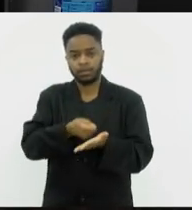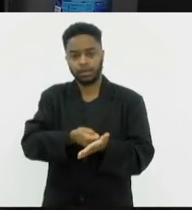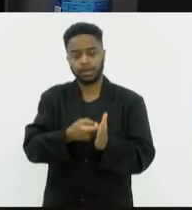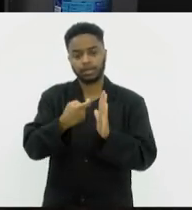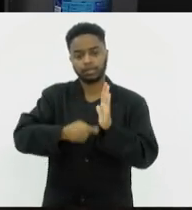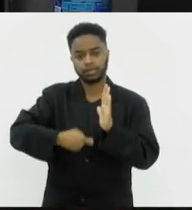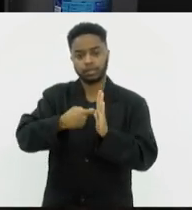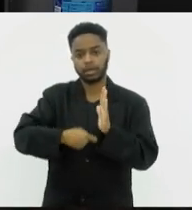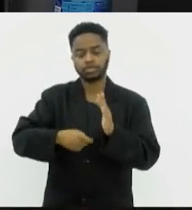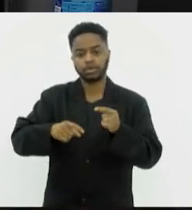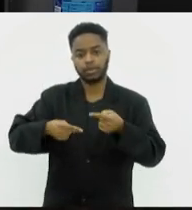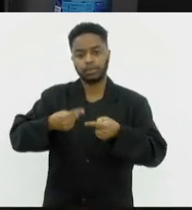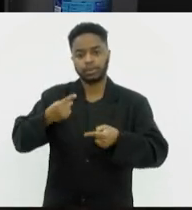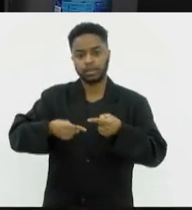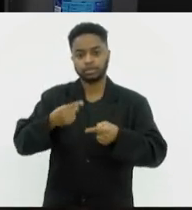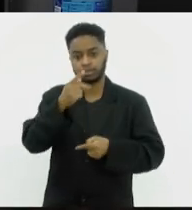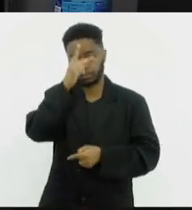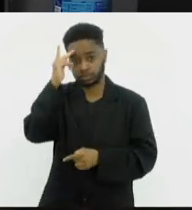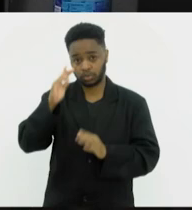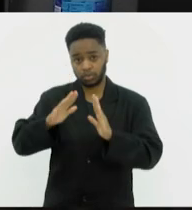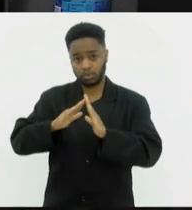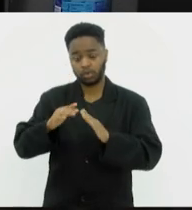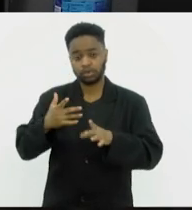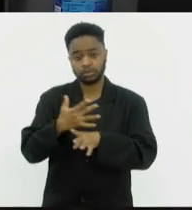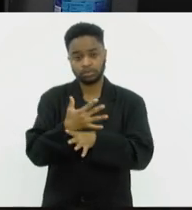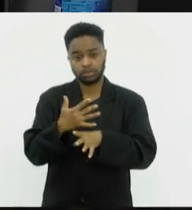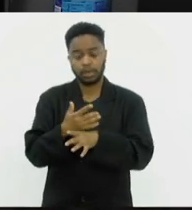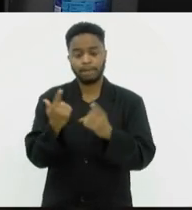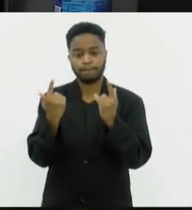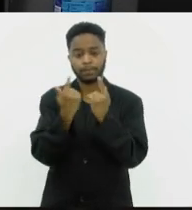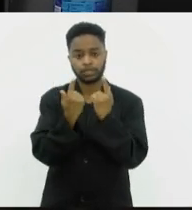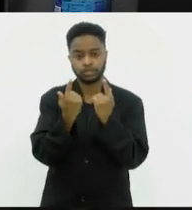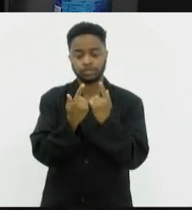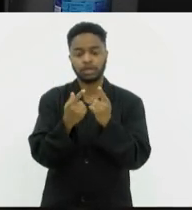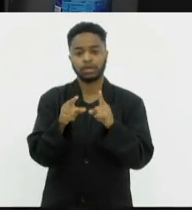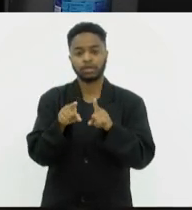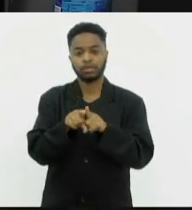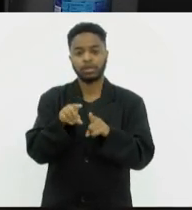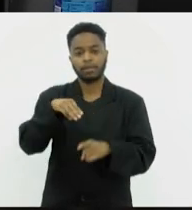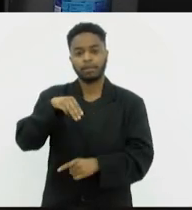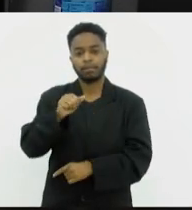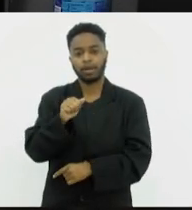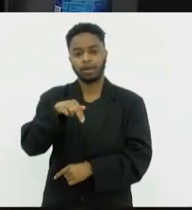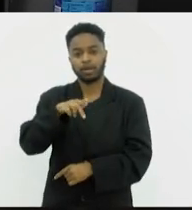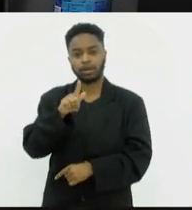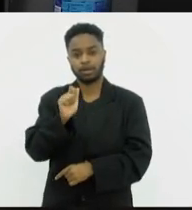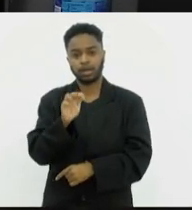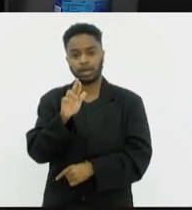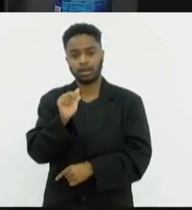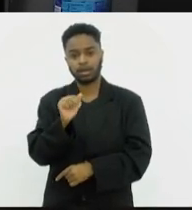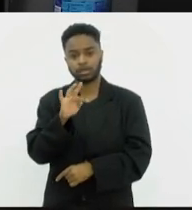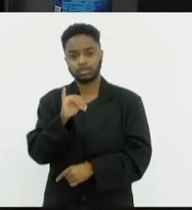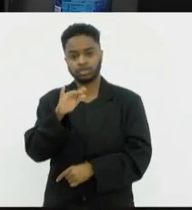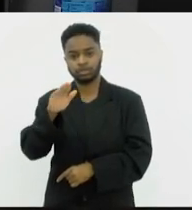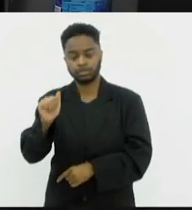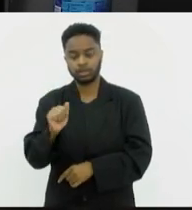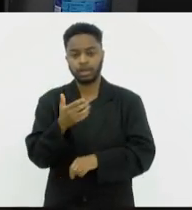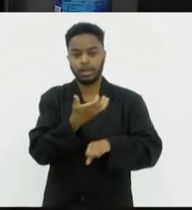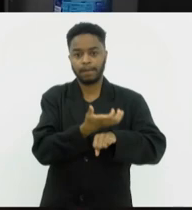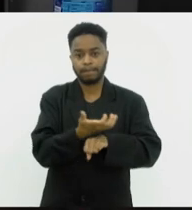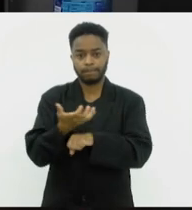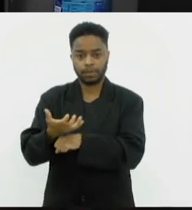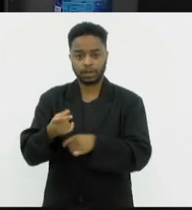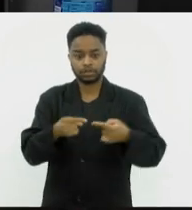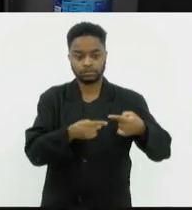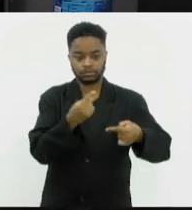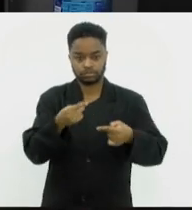de pedágio aos moradores dos municípios de Magé, Mangaratiba, nas respectivas praças de